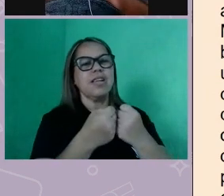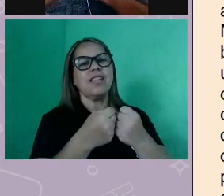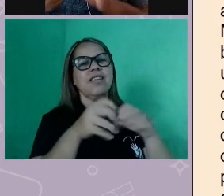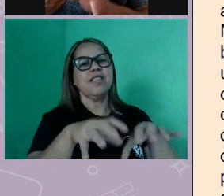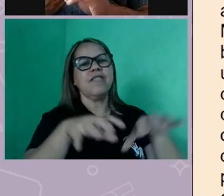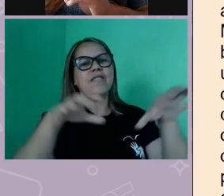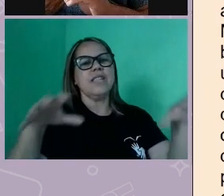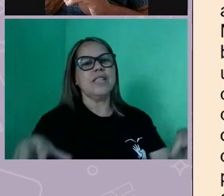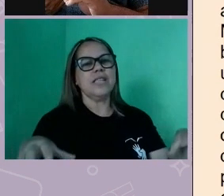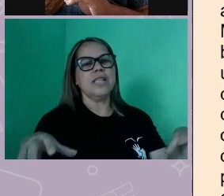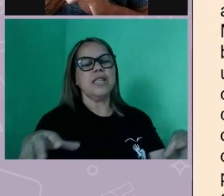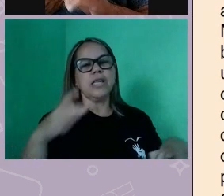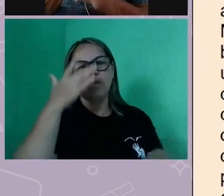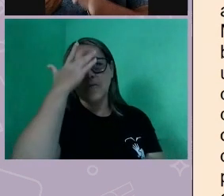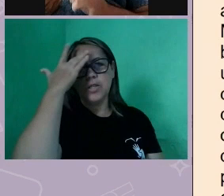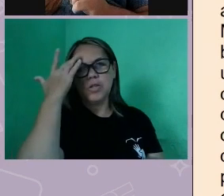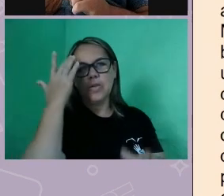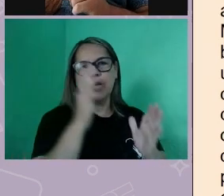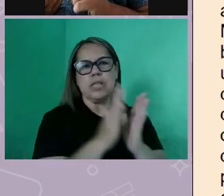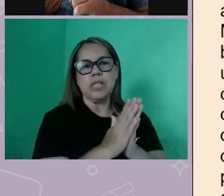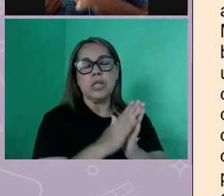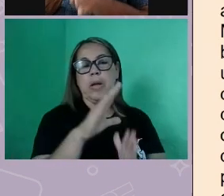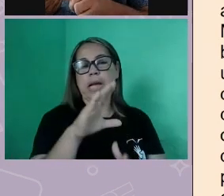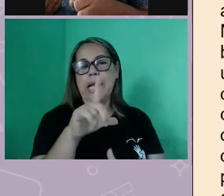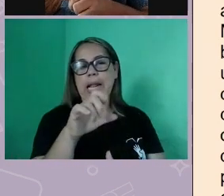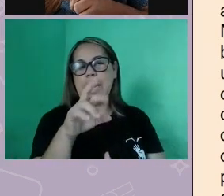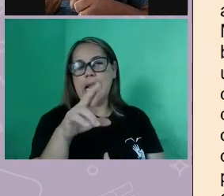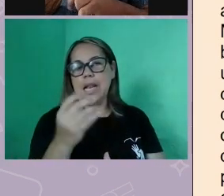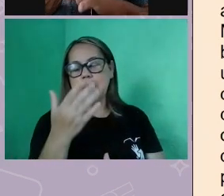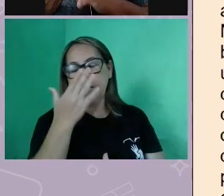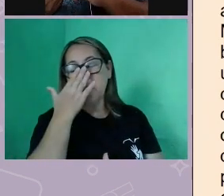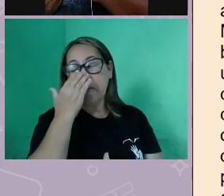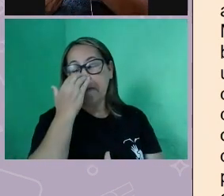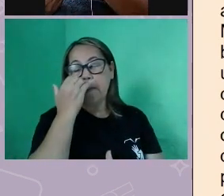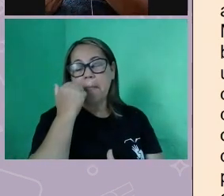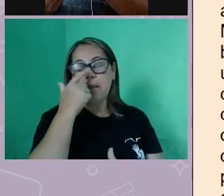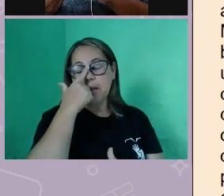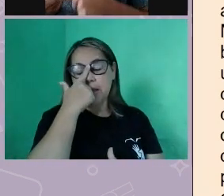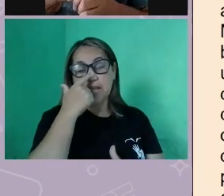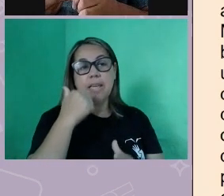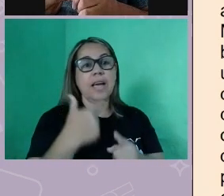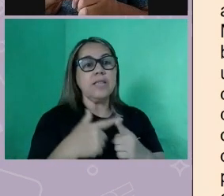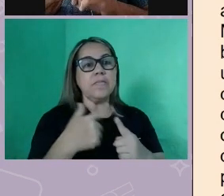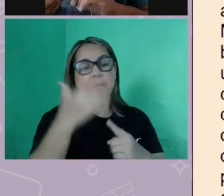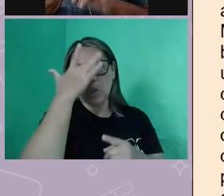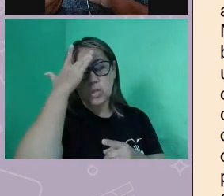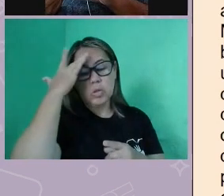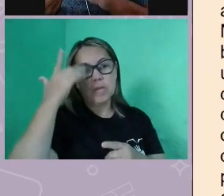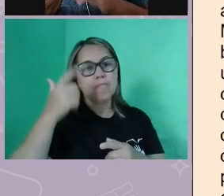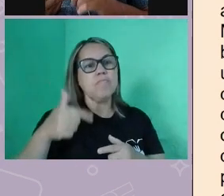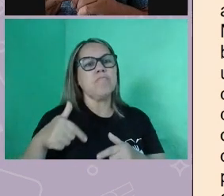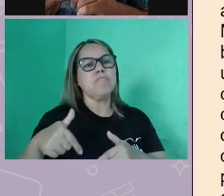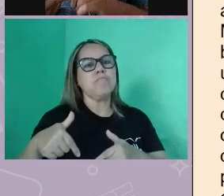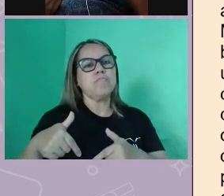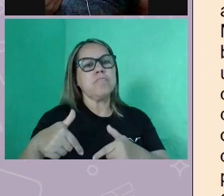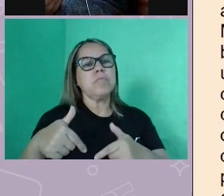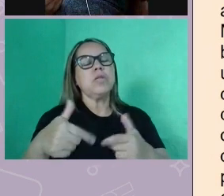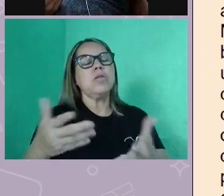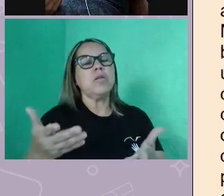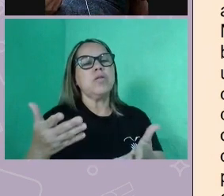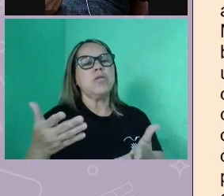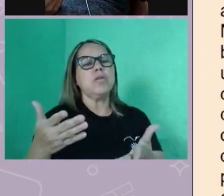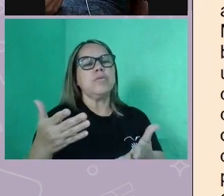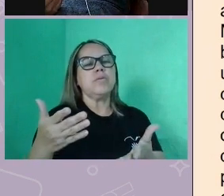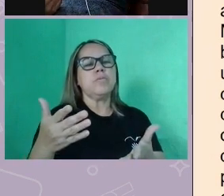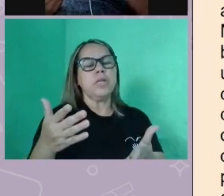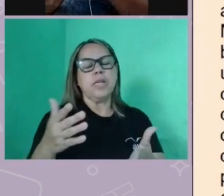que oram ou seja o clero os membros da igreja aqueles que guerreiam ou seja a nobreza o topo